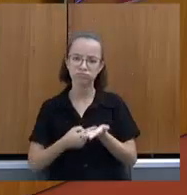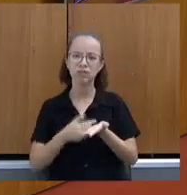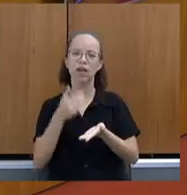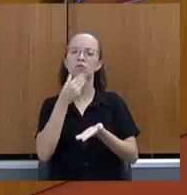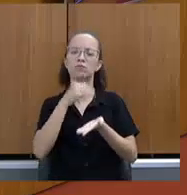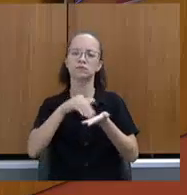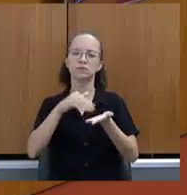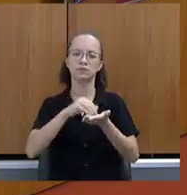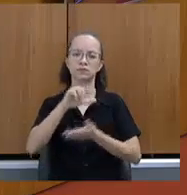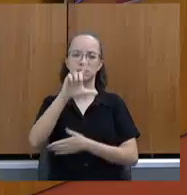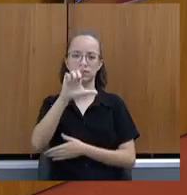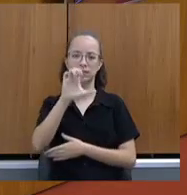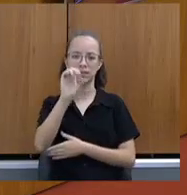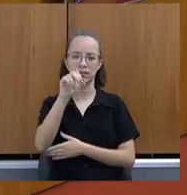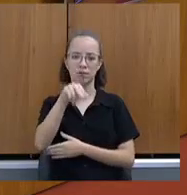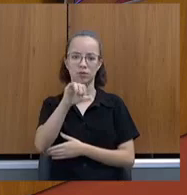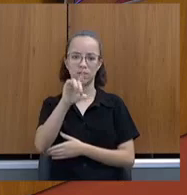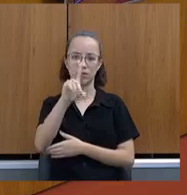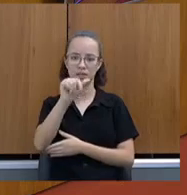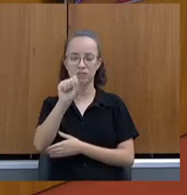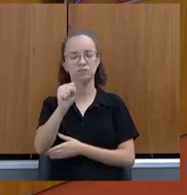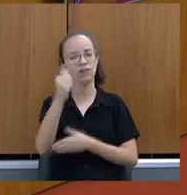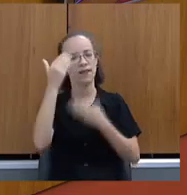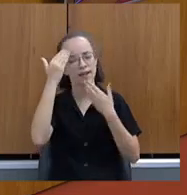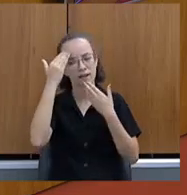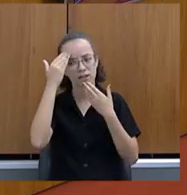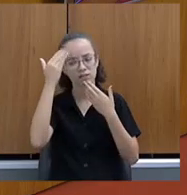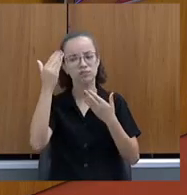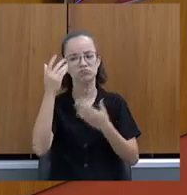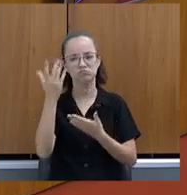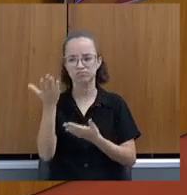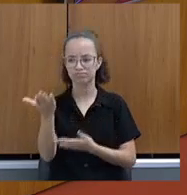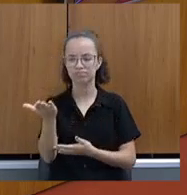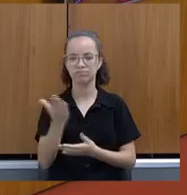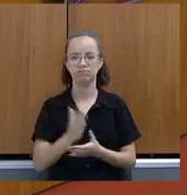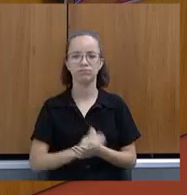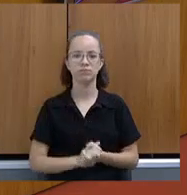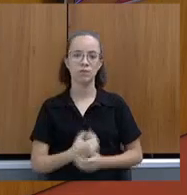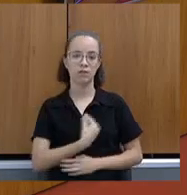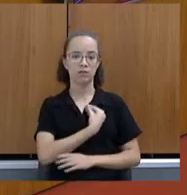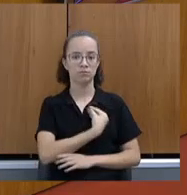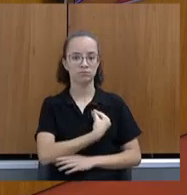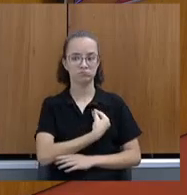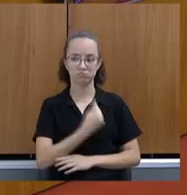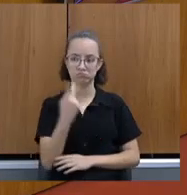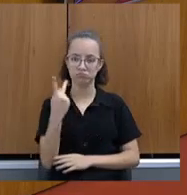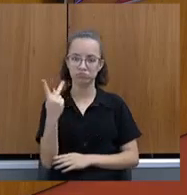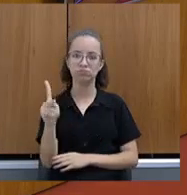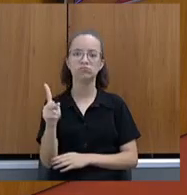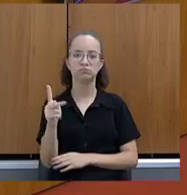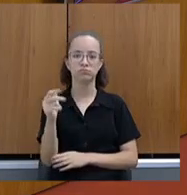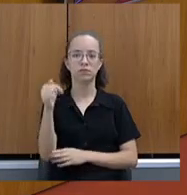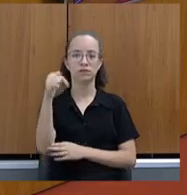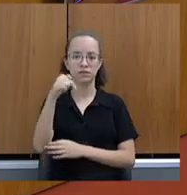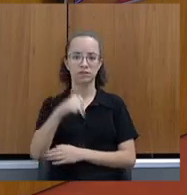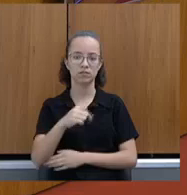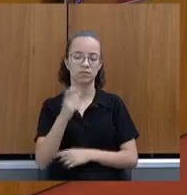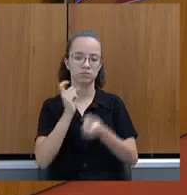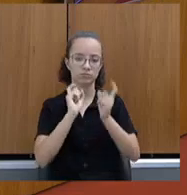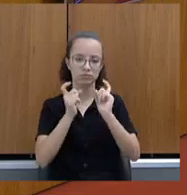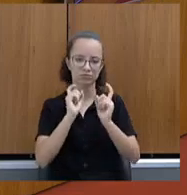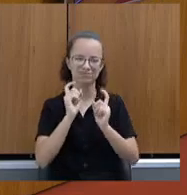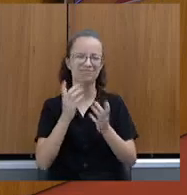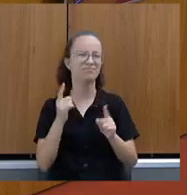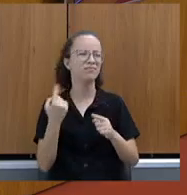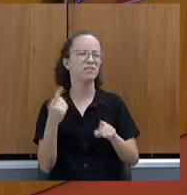de Oliveira né agradecê-lo pela participação né desta nossa reunião de